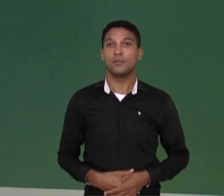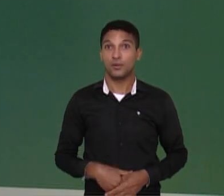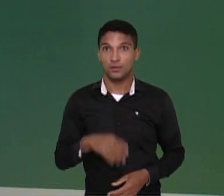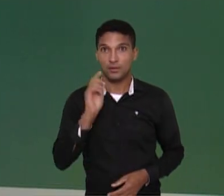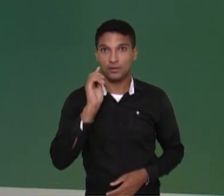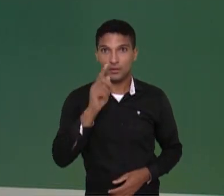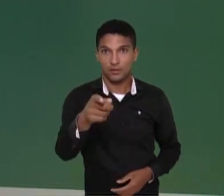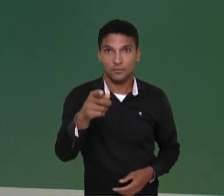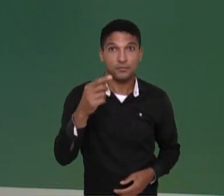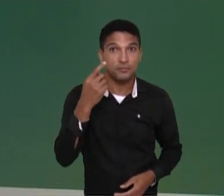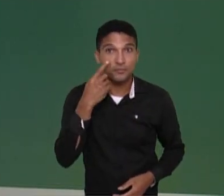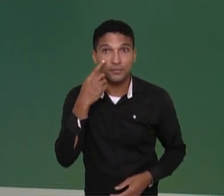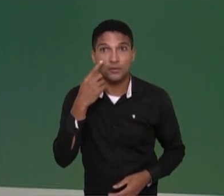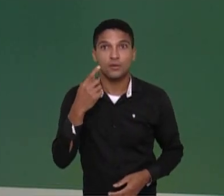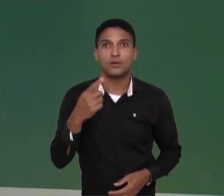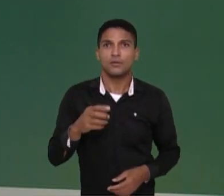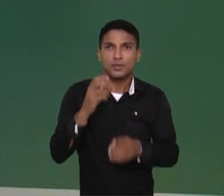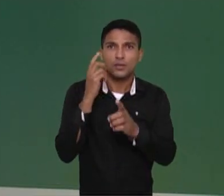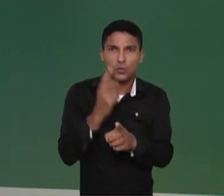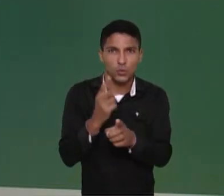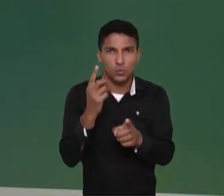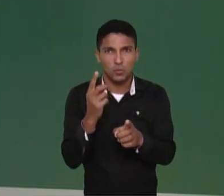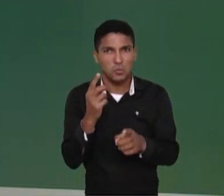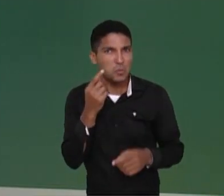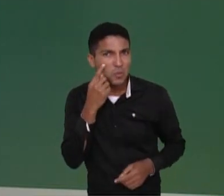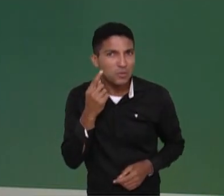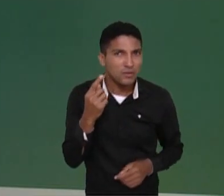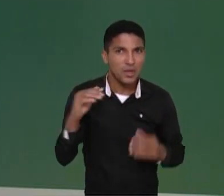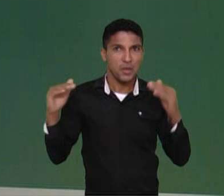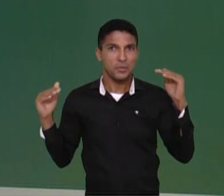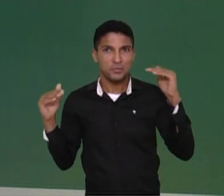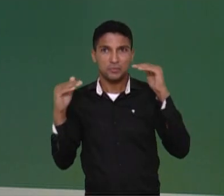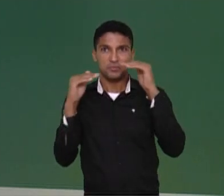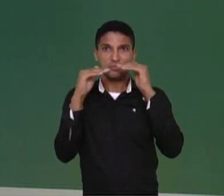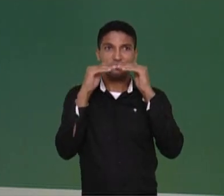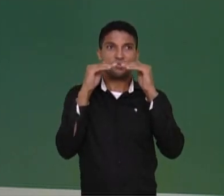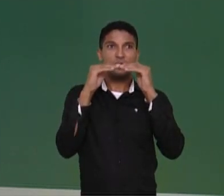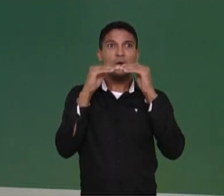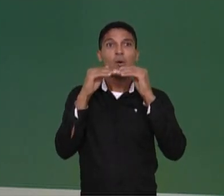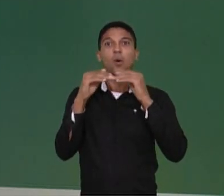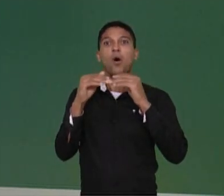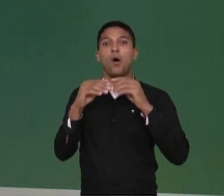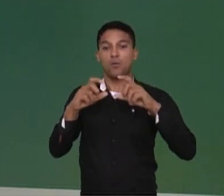Aí, pessoal, acharam alguma coincidência, né? Comprimento